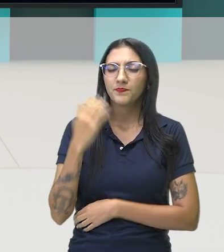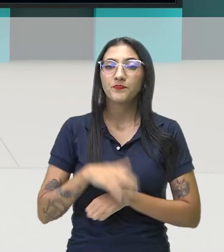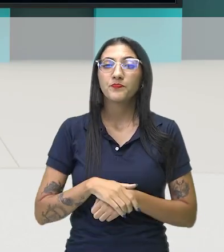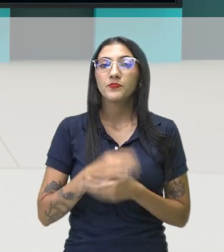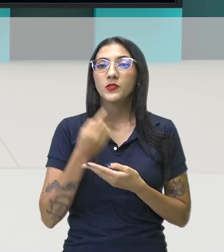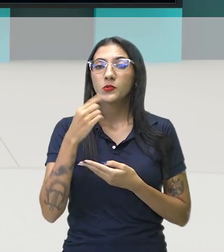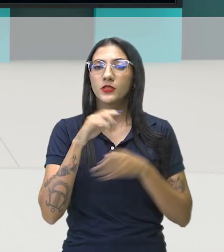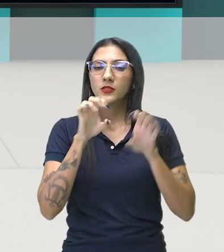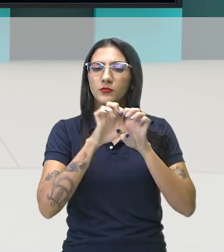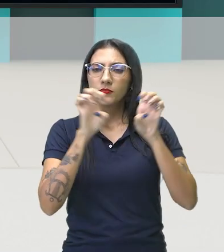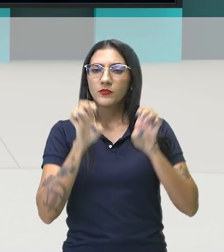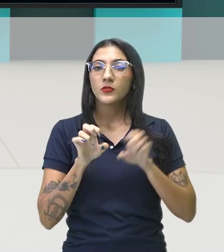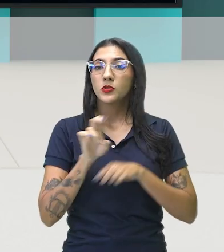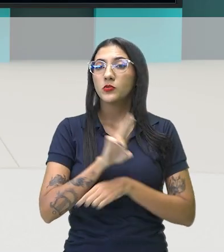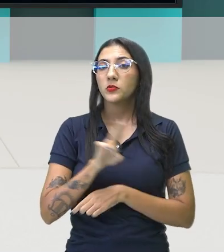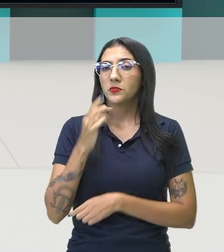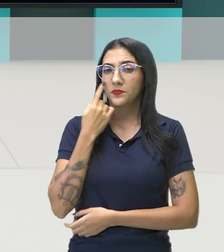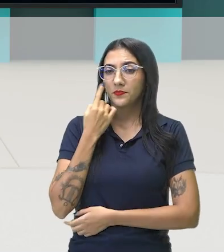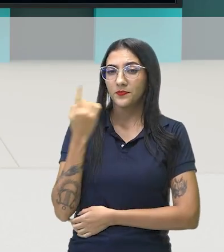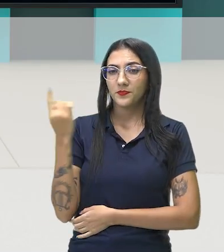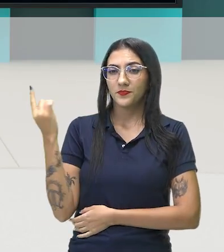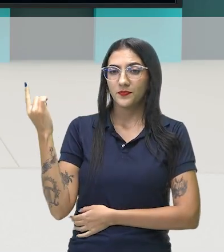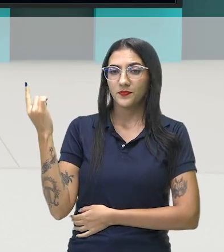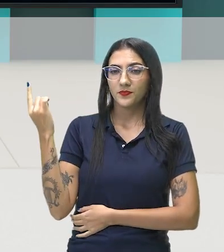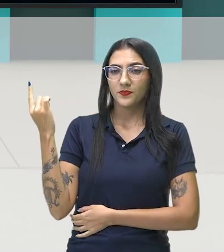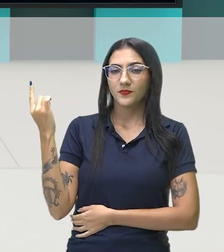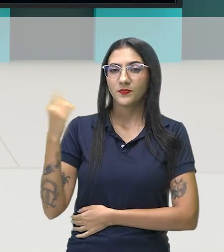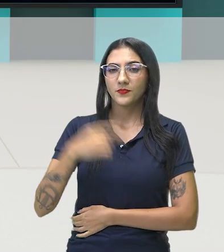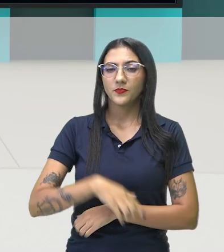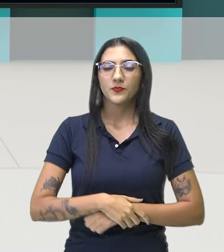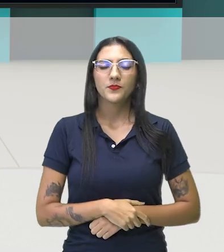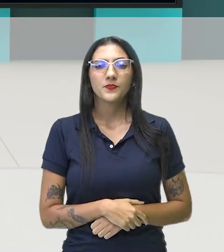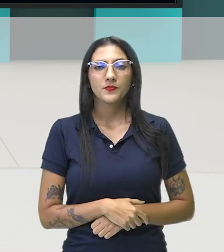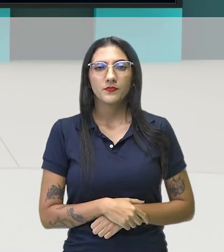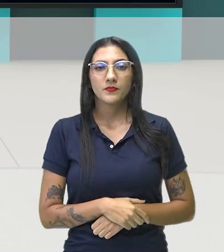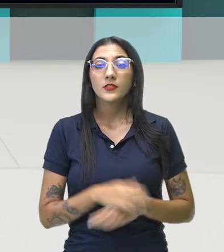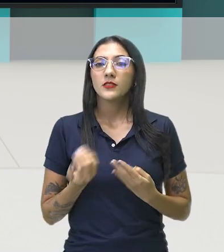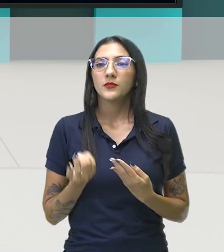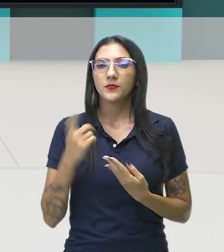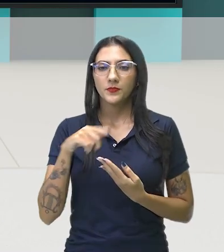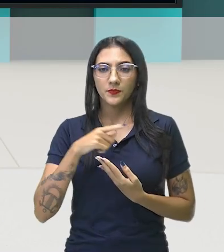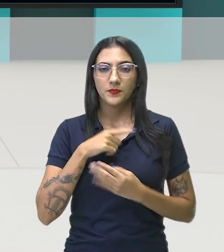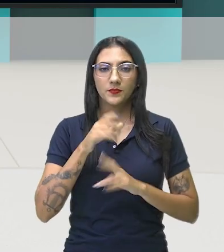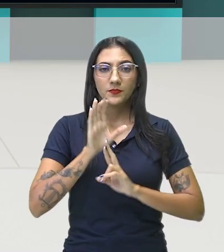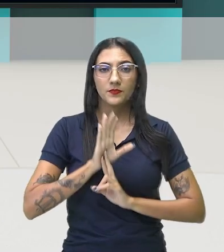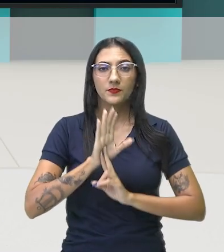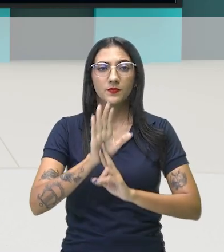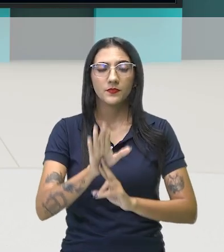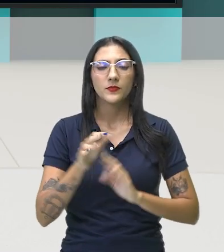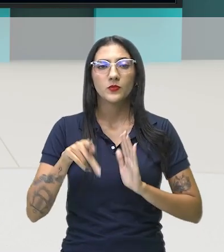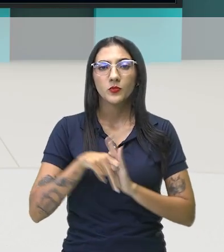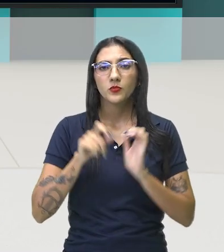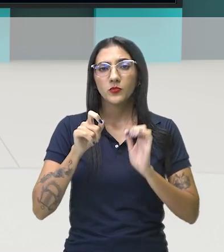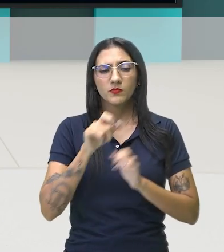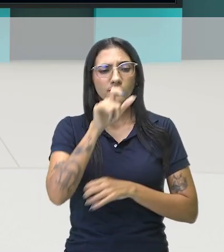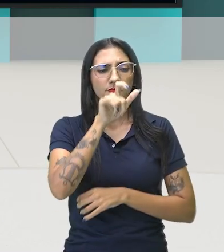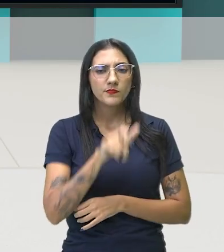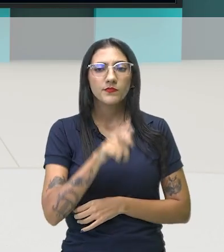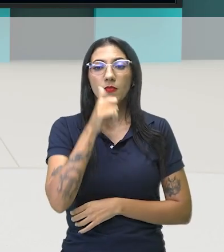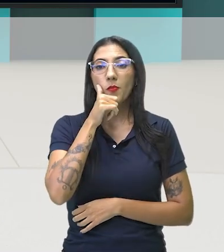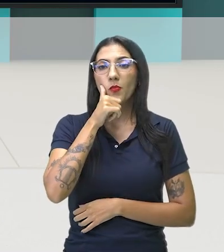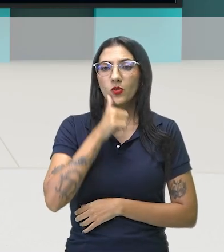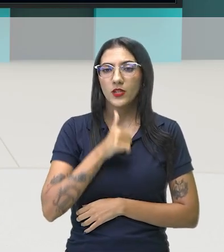essa estatueta chama-se Vênus de Willendorf. Então ela representa aqui uma